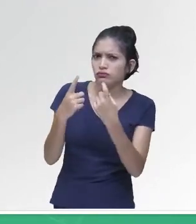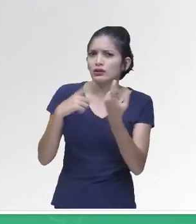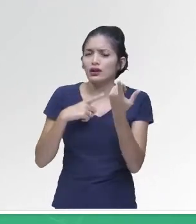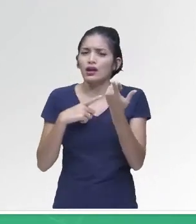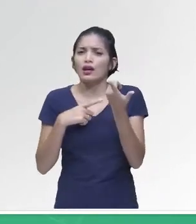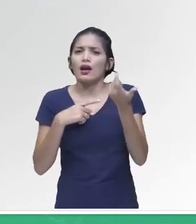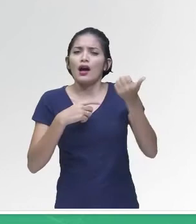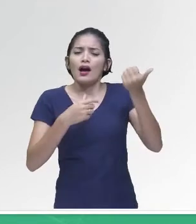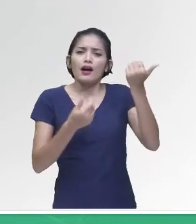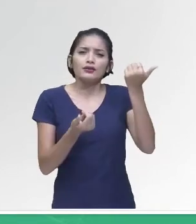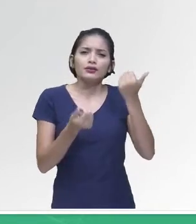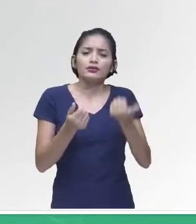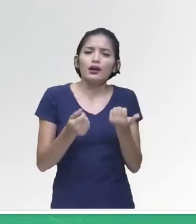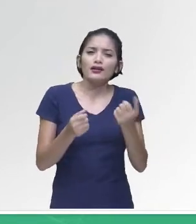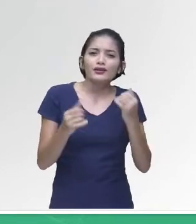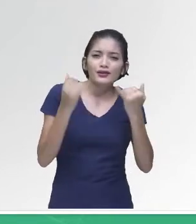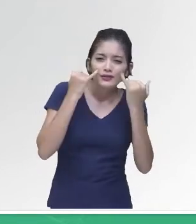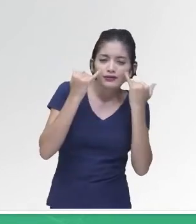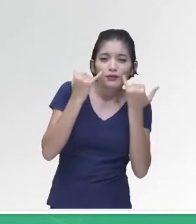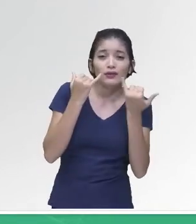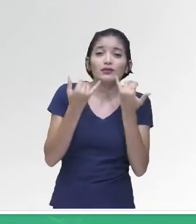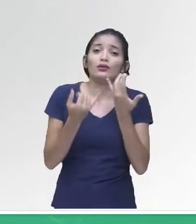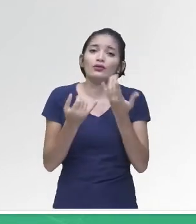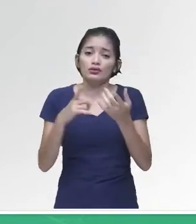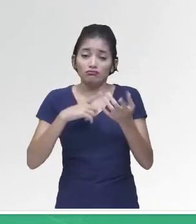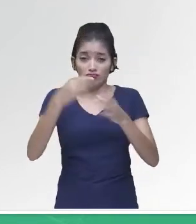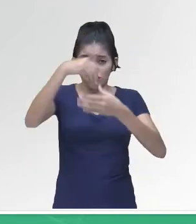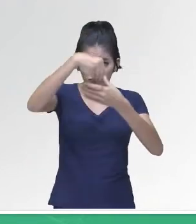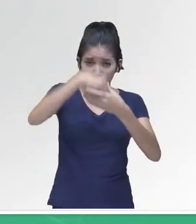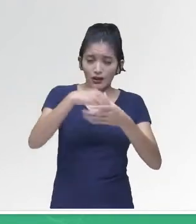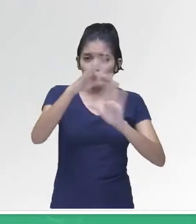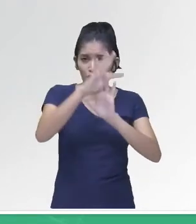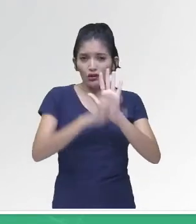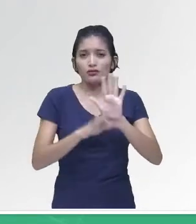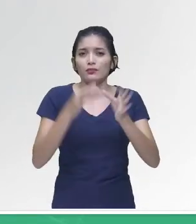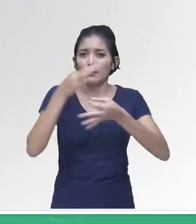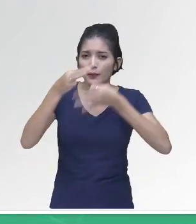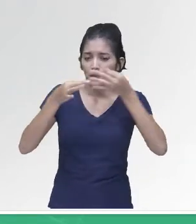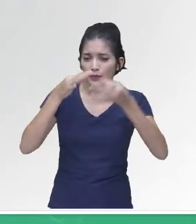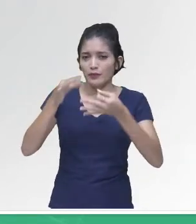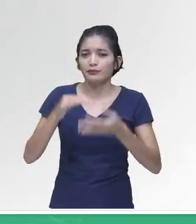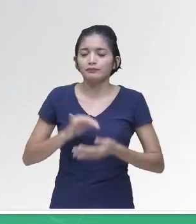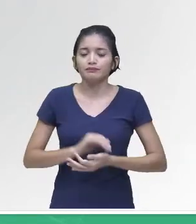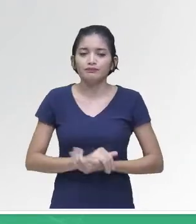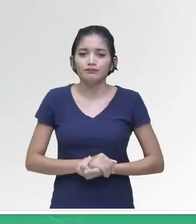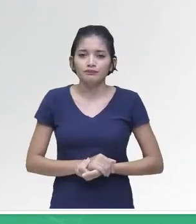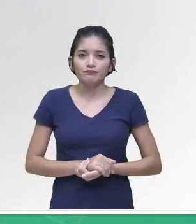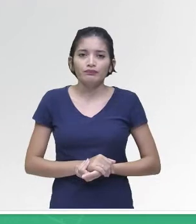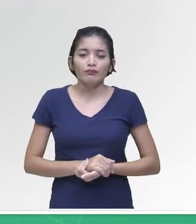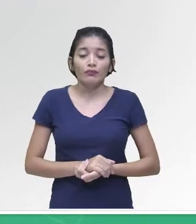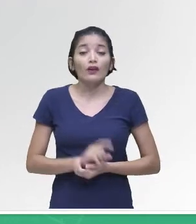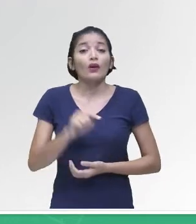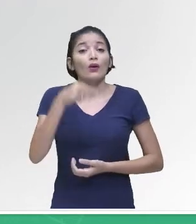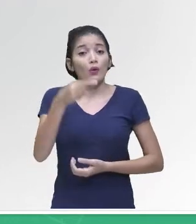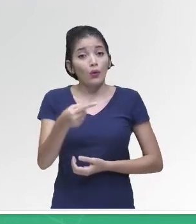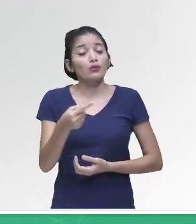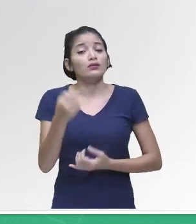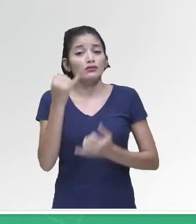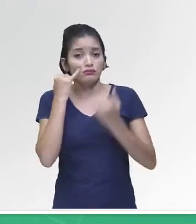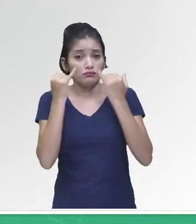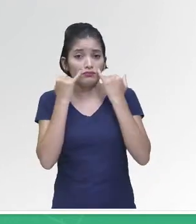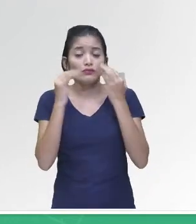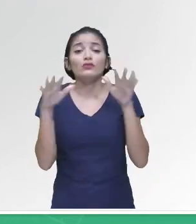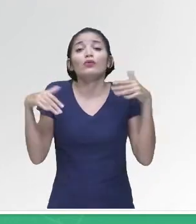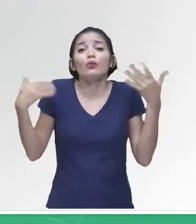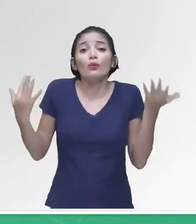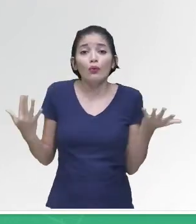estrutura argumentativa por trás do texto de opinião, tá bom? Vamos seguir adiante? Olha aí. Outras informações sobre o texto de opinião,